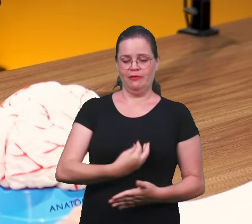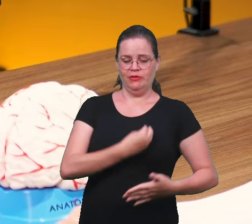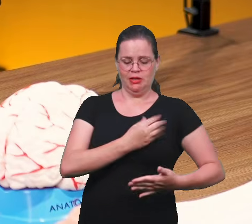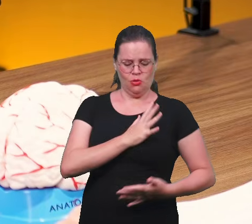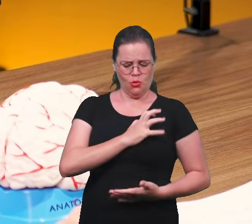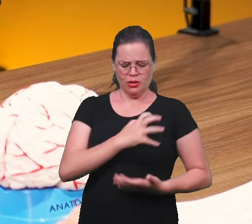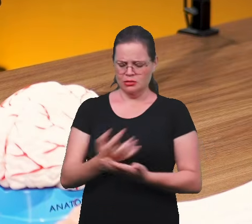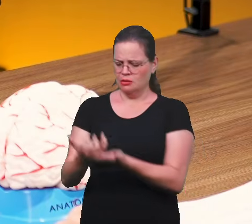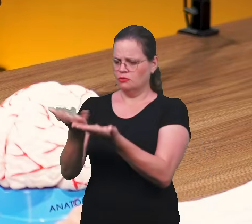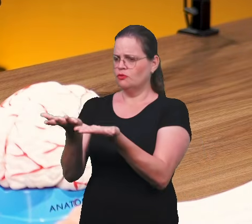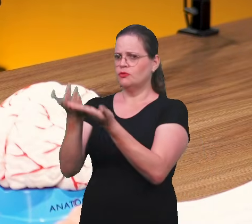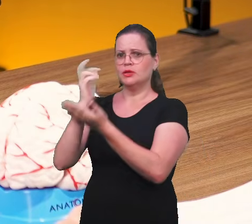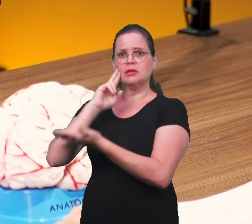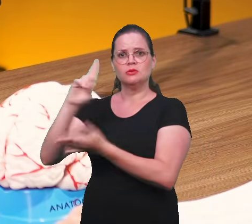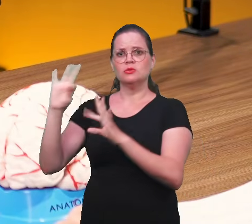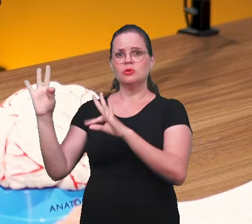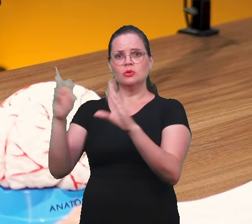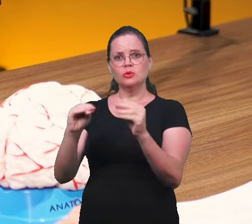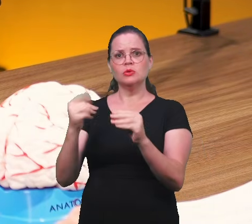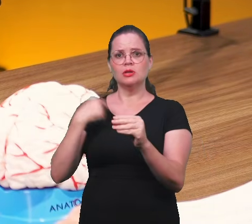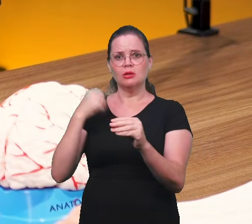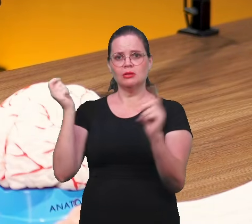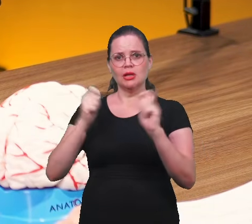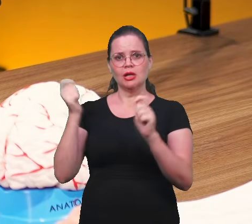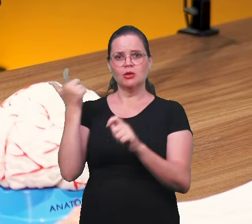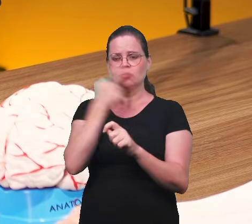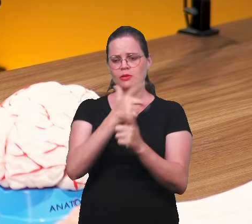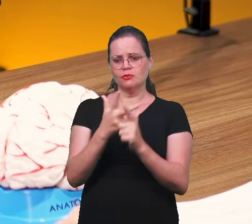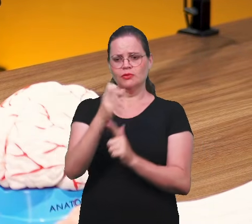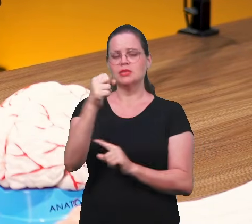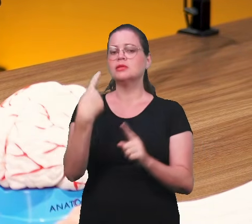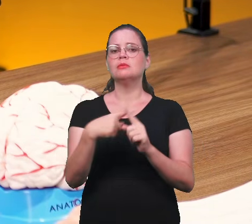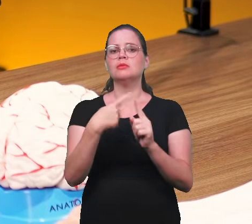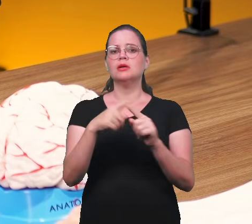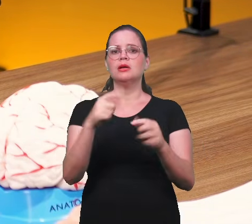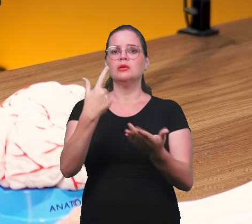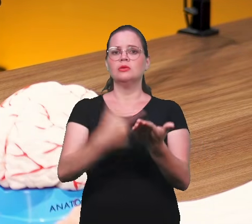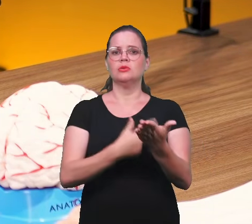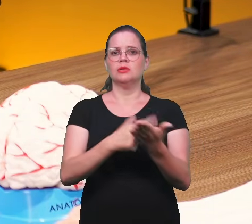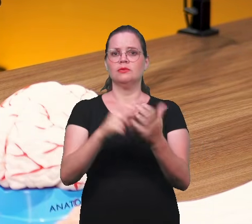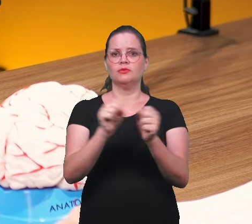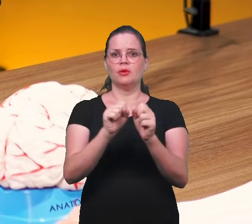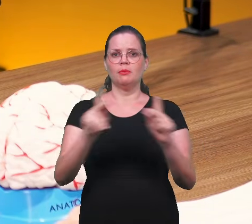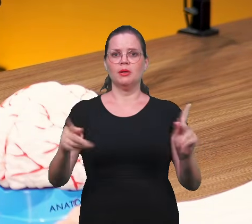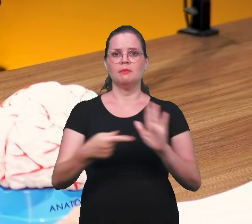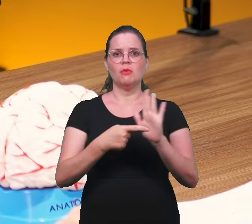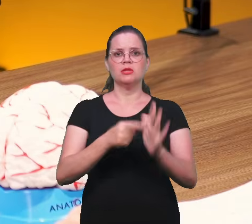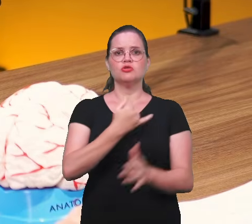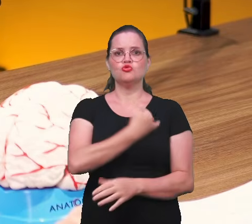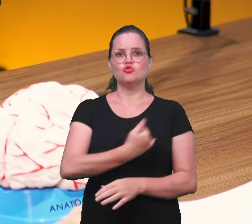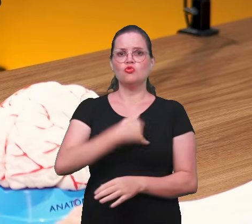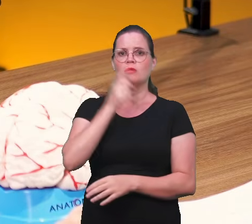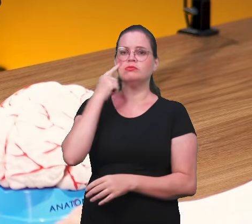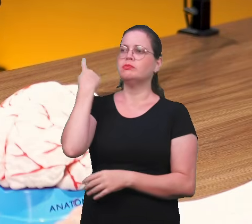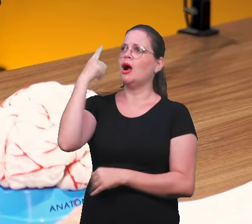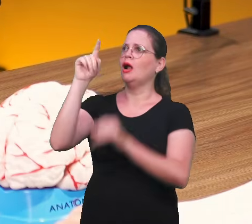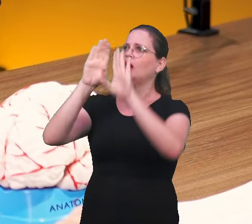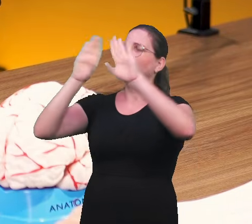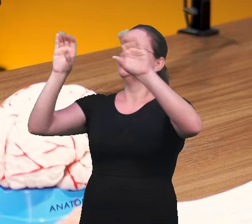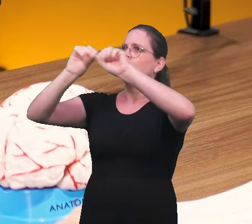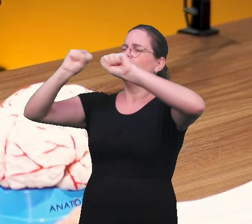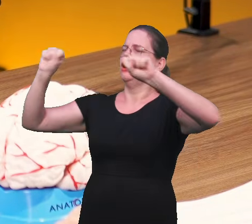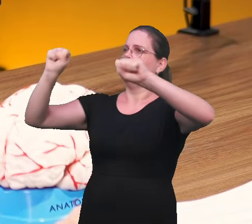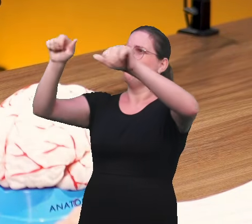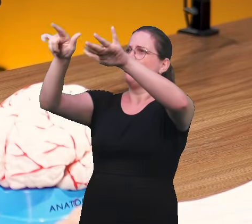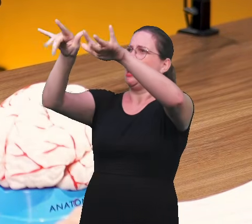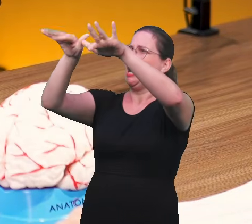vence. E vence. Né? Porque lá no Apocalipse, né, João já vai ver a igreja, os salvos na